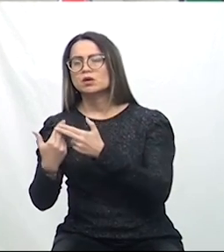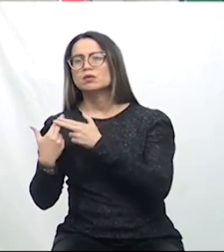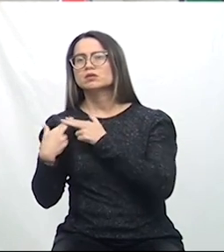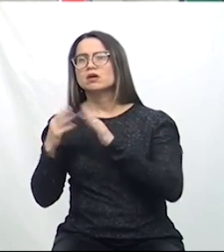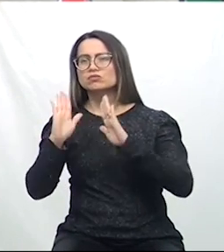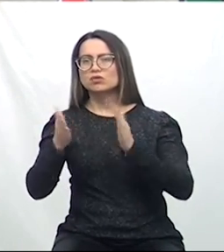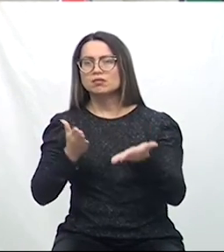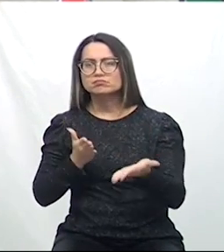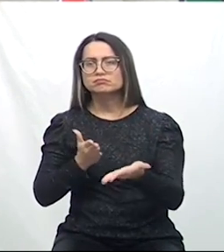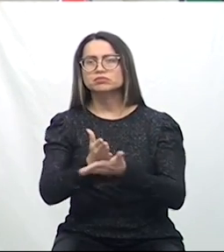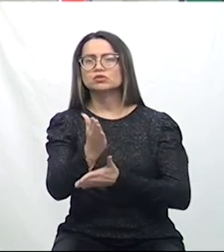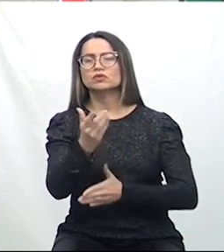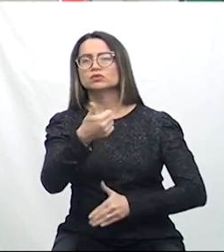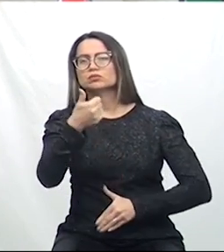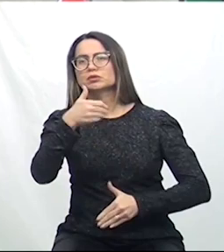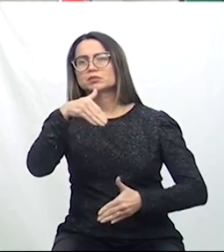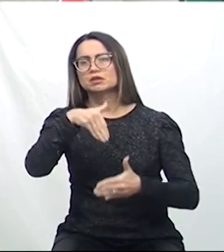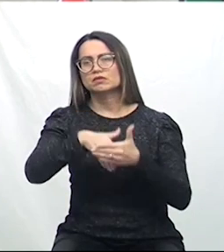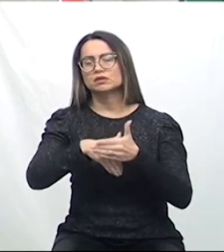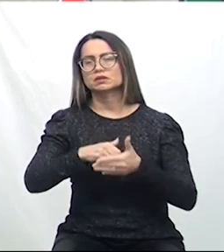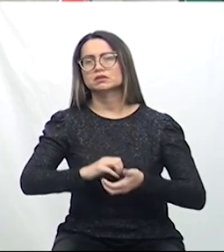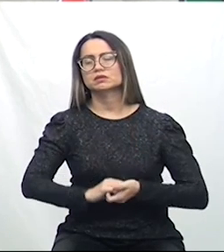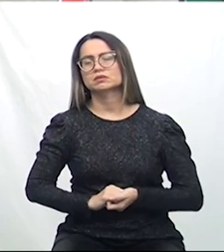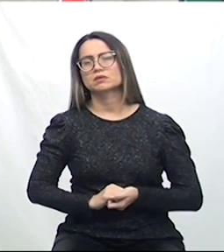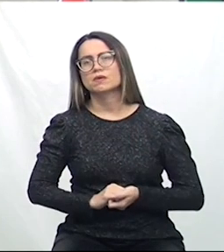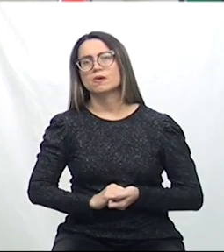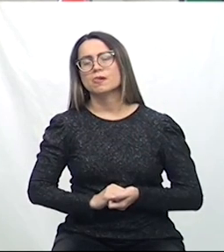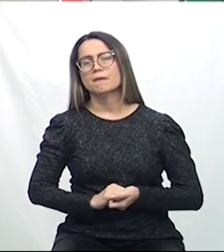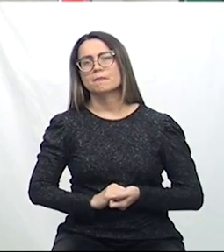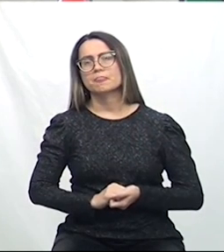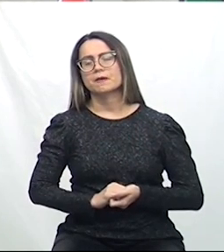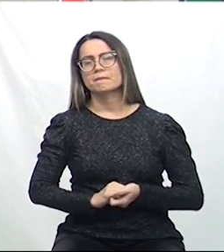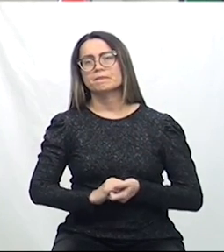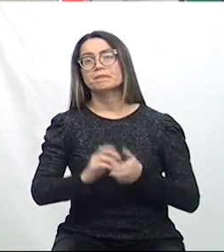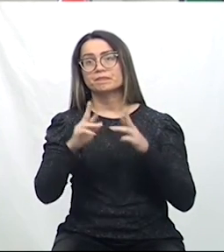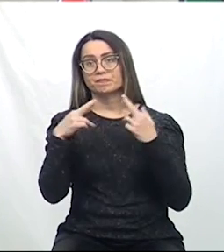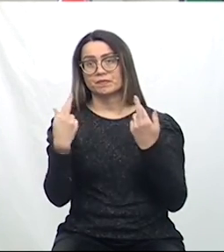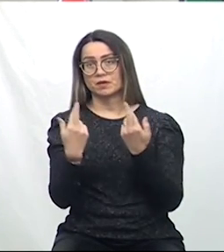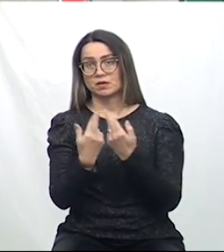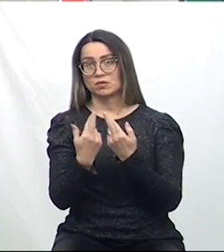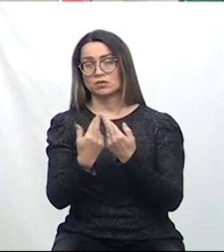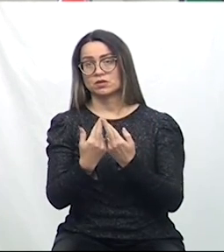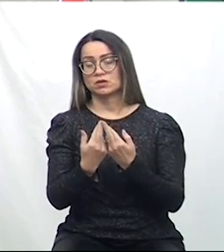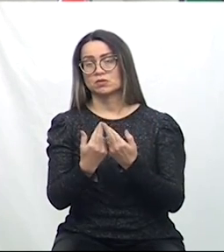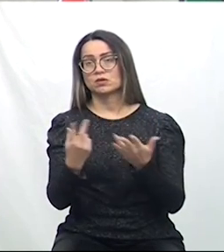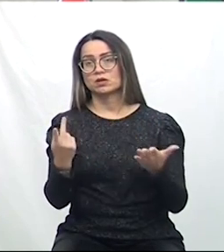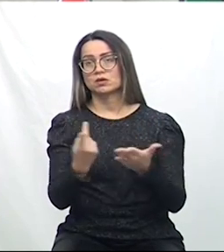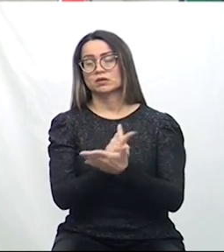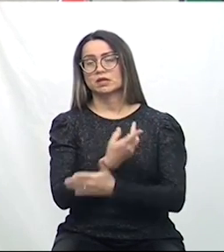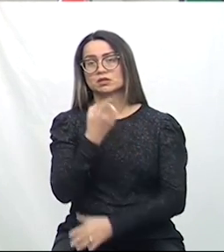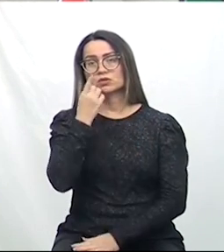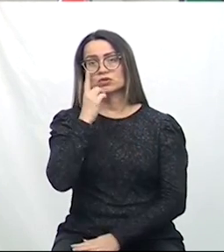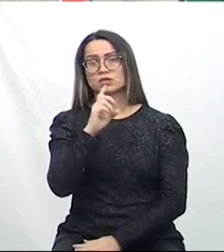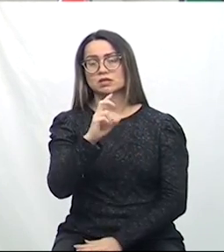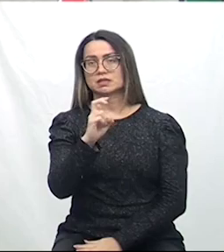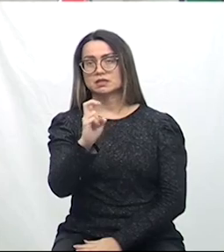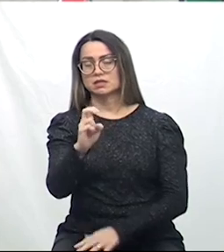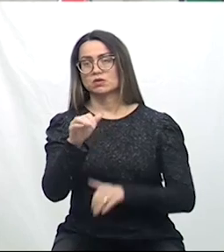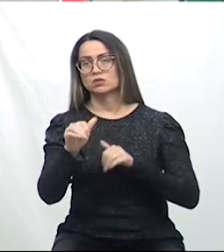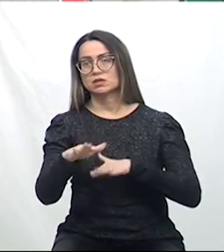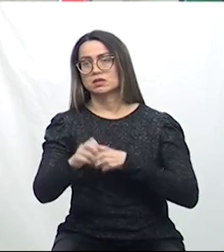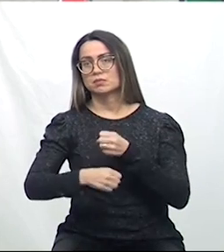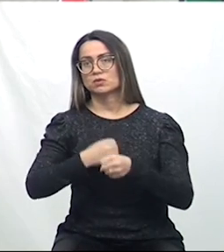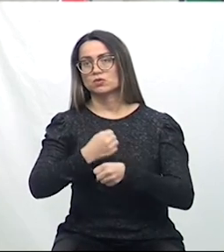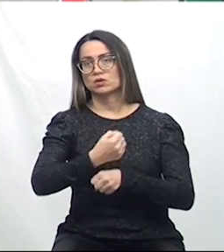este plenário em primeira discussão e votação na sessão ordinária realizada em 5 de 9